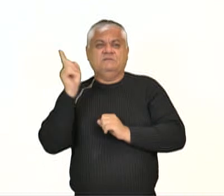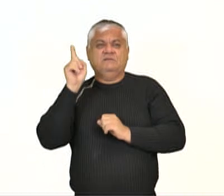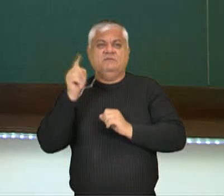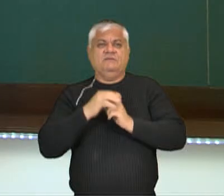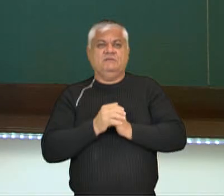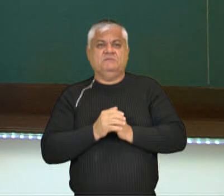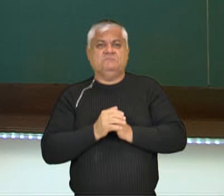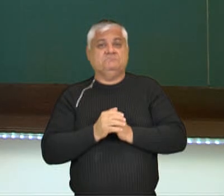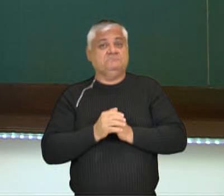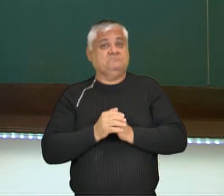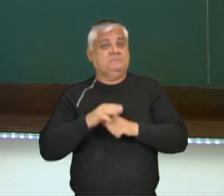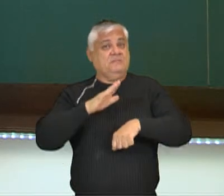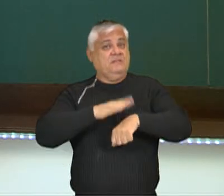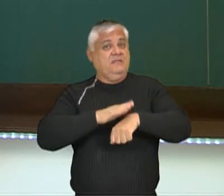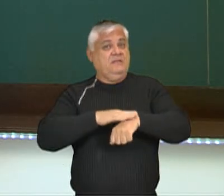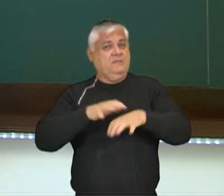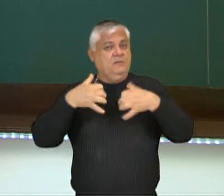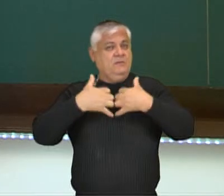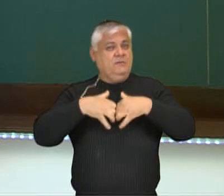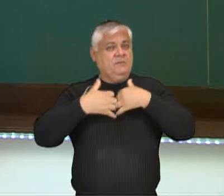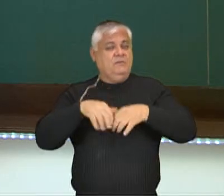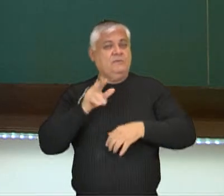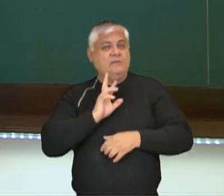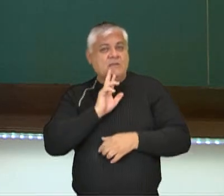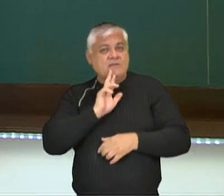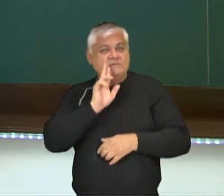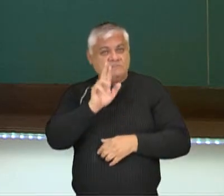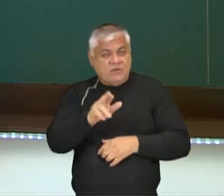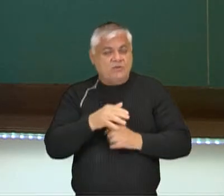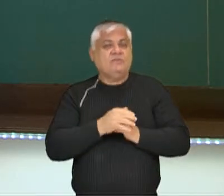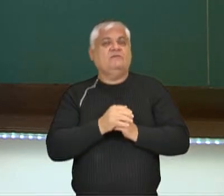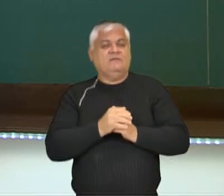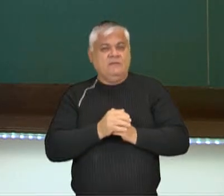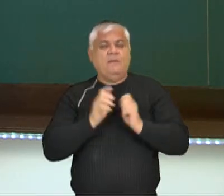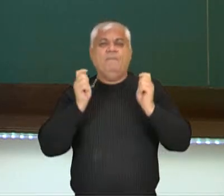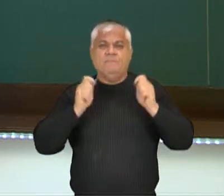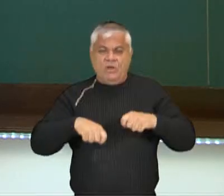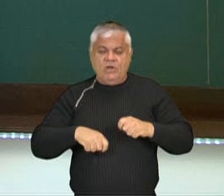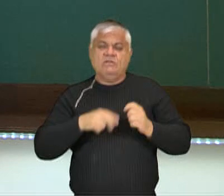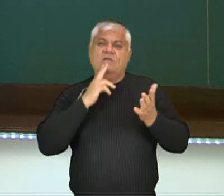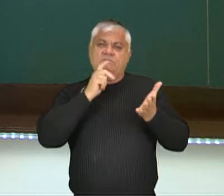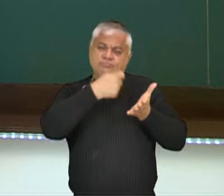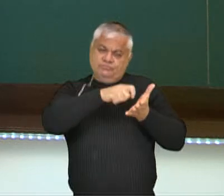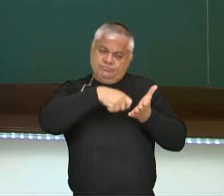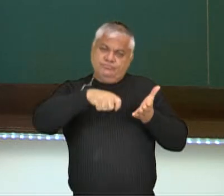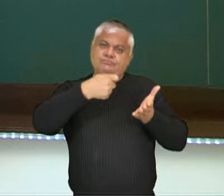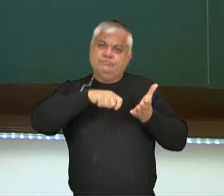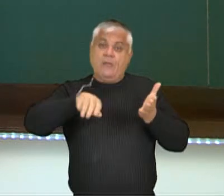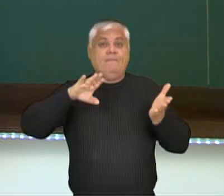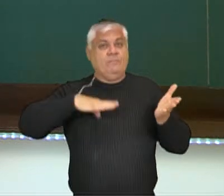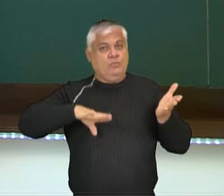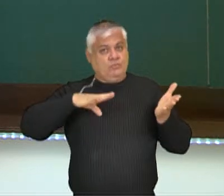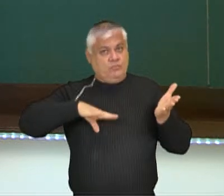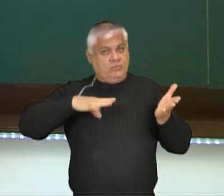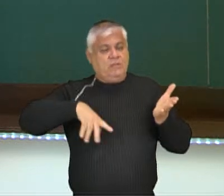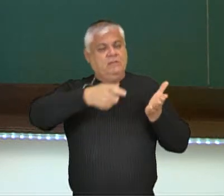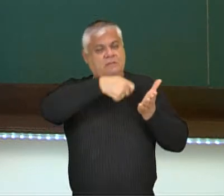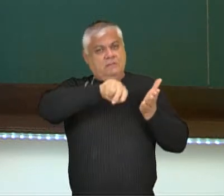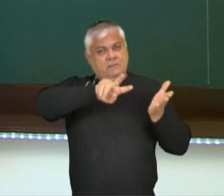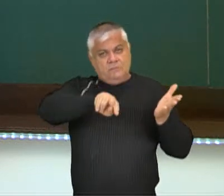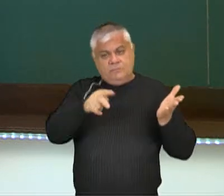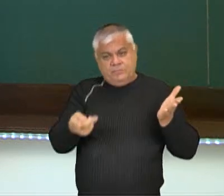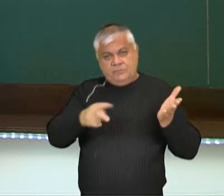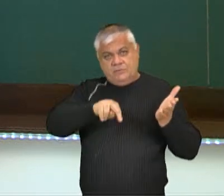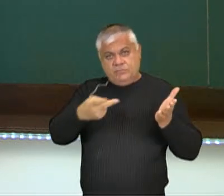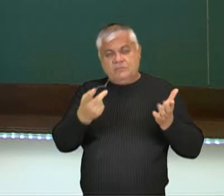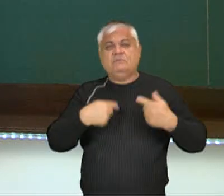Eu vou dar um tempinho aí para que você possa responder no seu caderno. Pode responder, né, claro, em português, você vai colocar o significado ali,